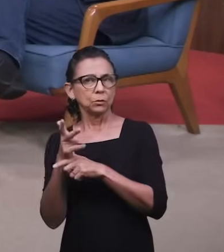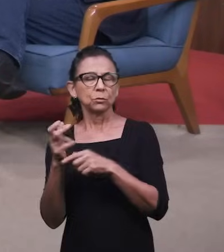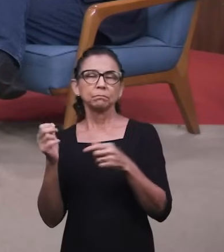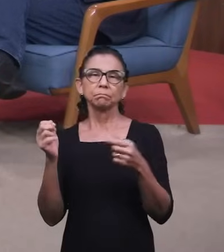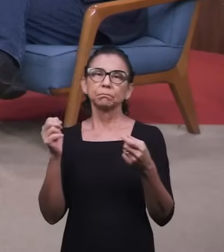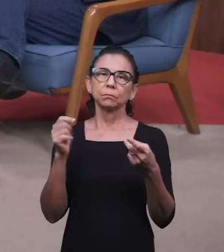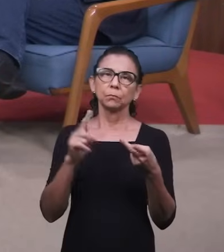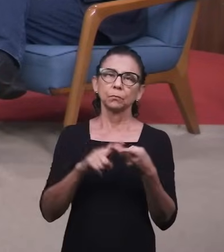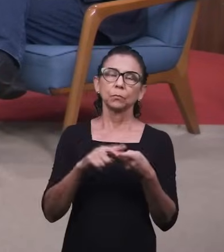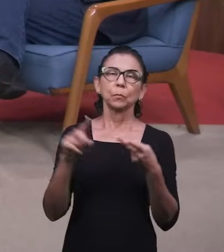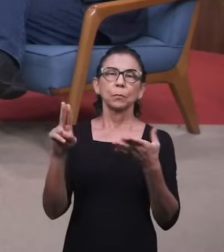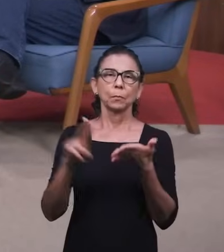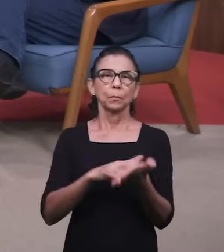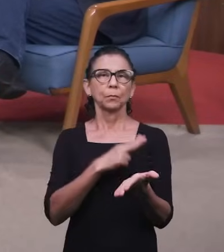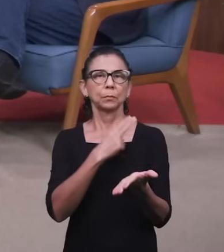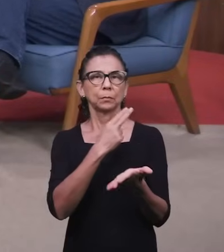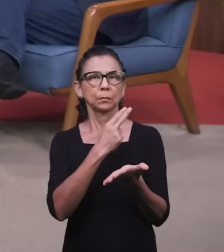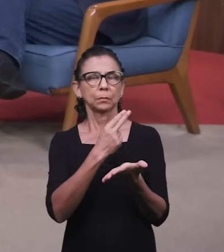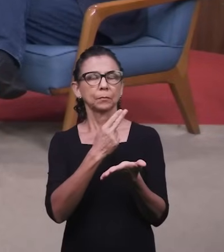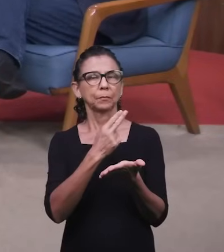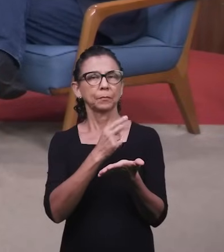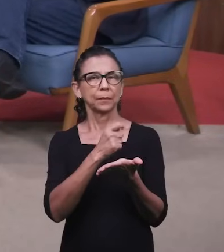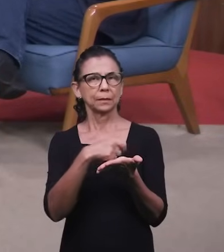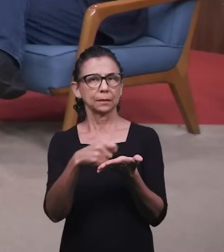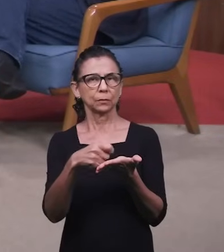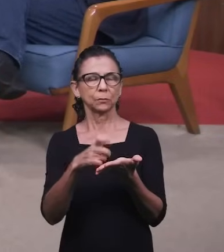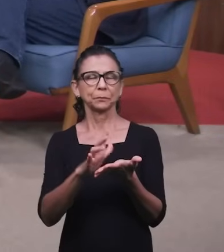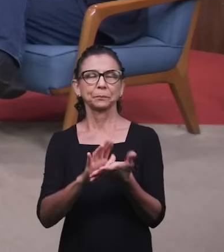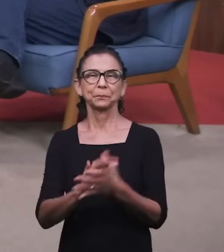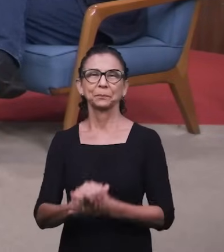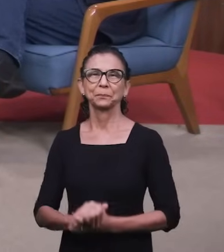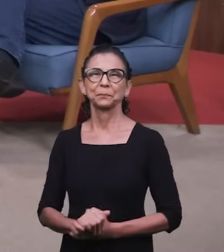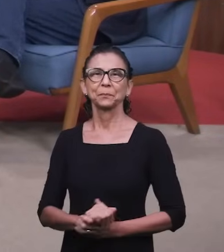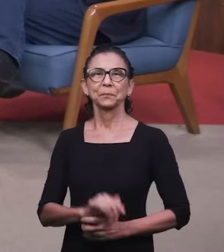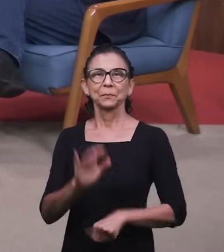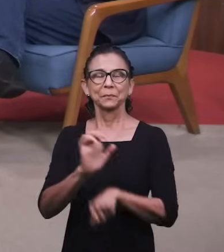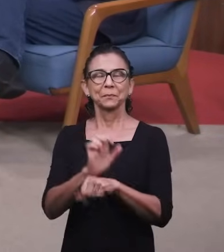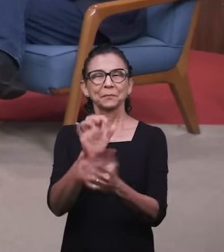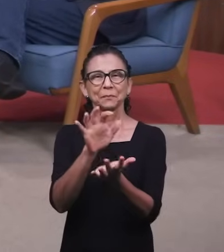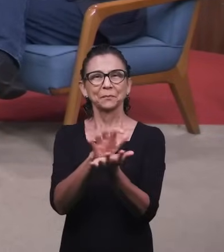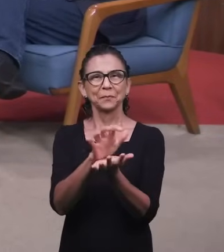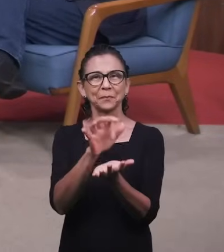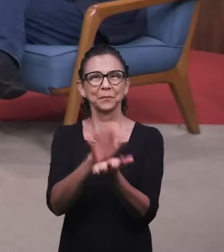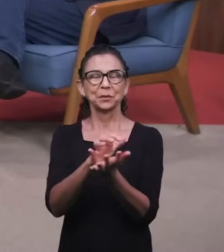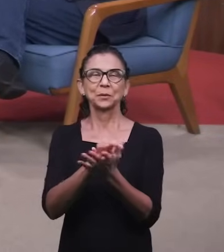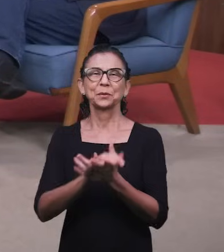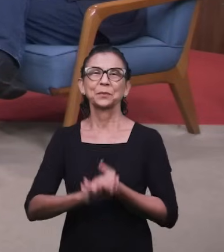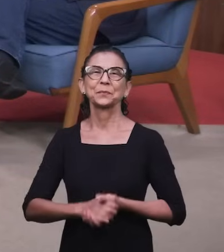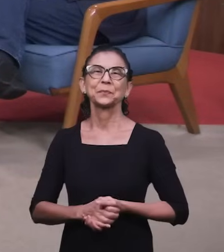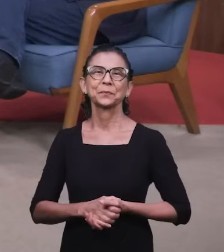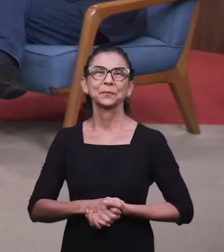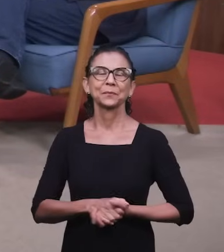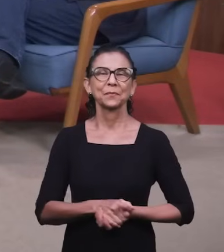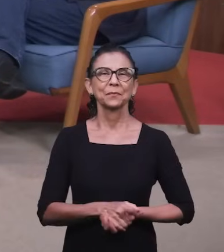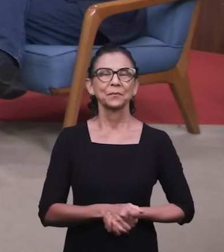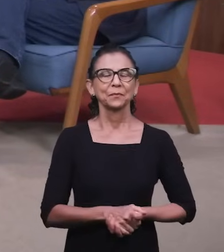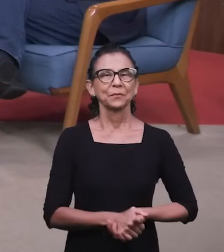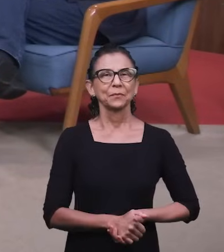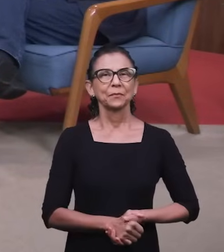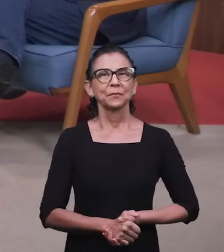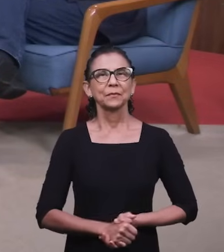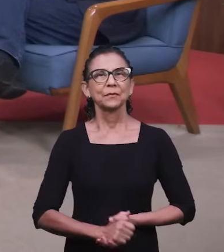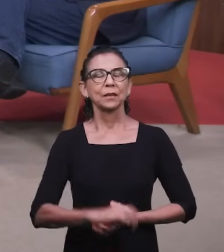que nós recebemos participando desse programa. Vamos lá, vamos começar pelo estado de Pernambuco. Quem nos enviou uma mensagem